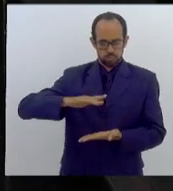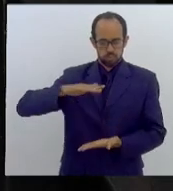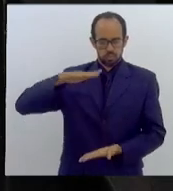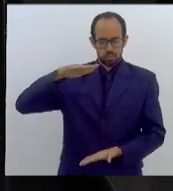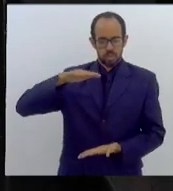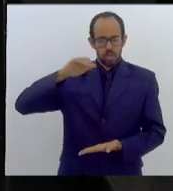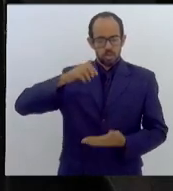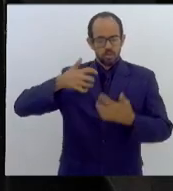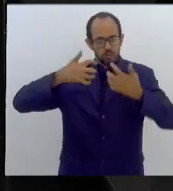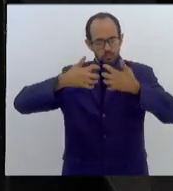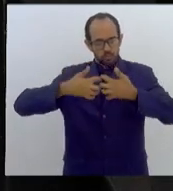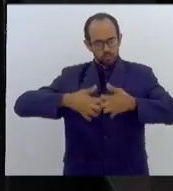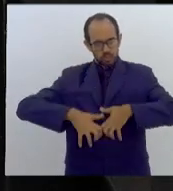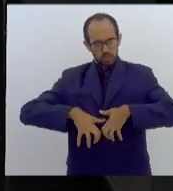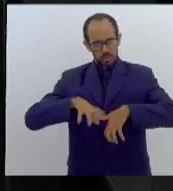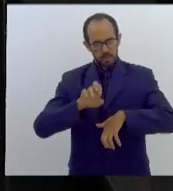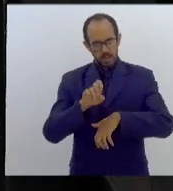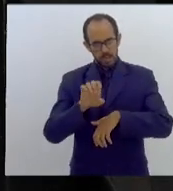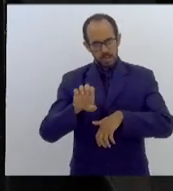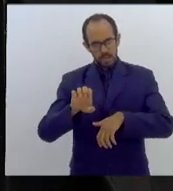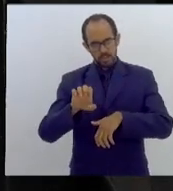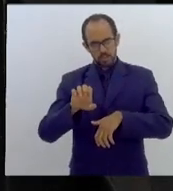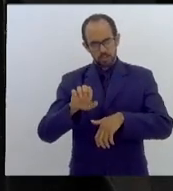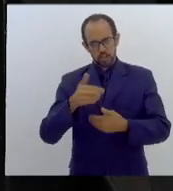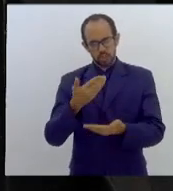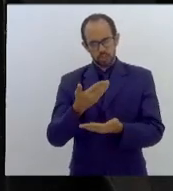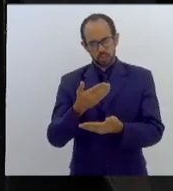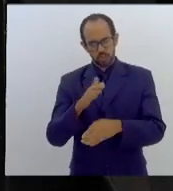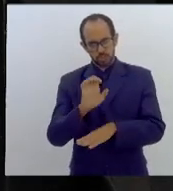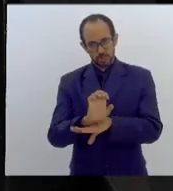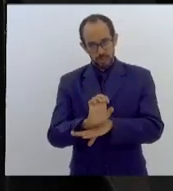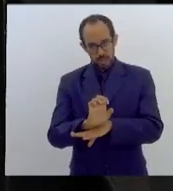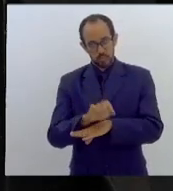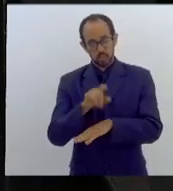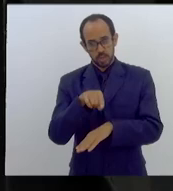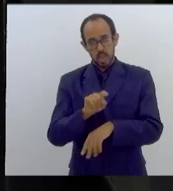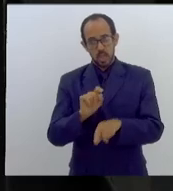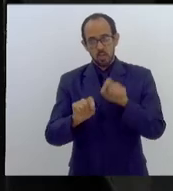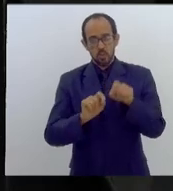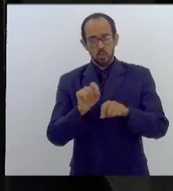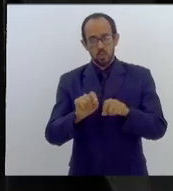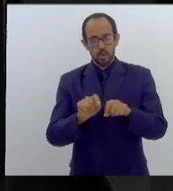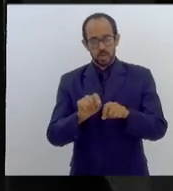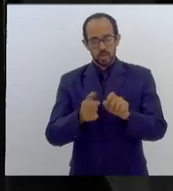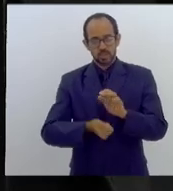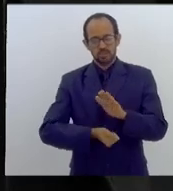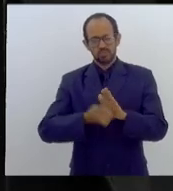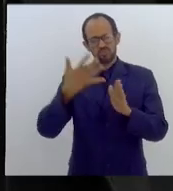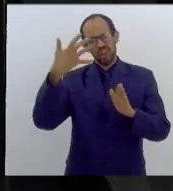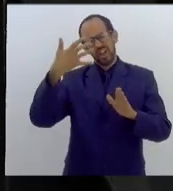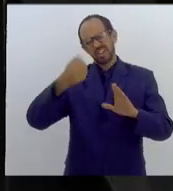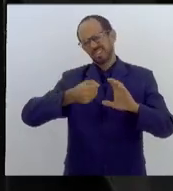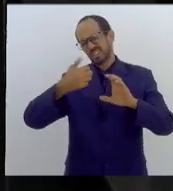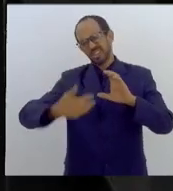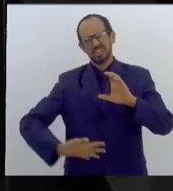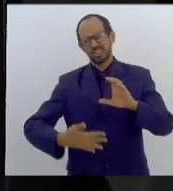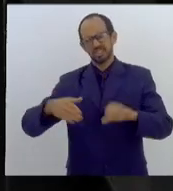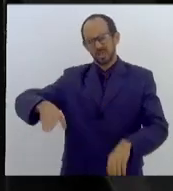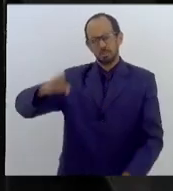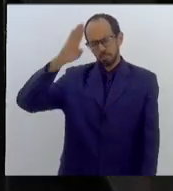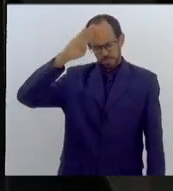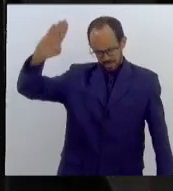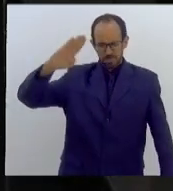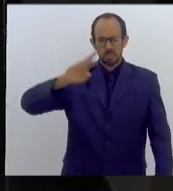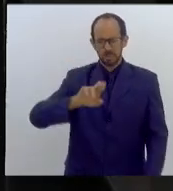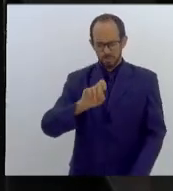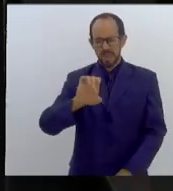no funcionamento da rede estadual e que dizem respeito a vários aspectos centrais para uma rede